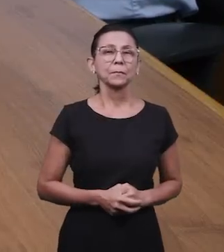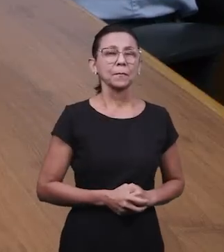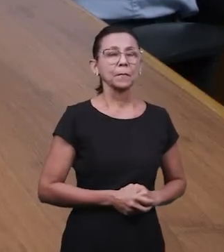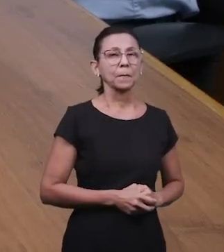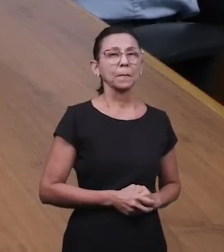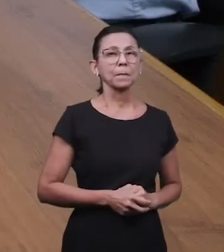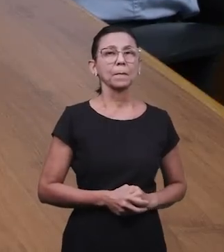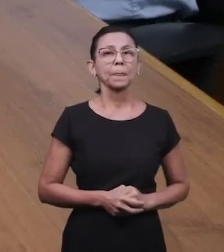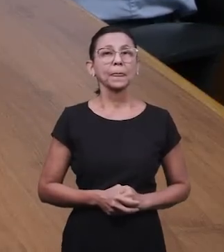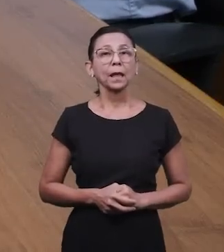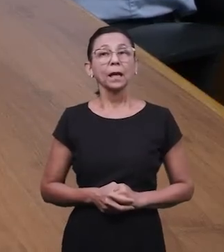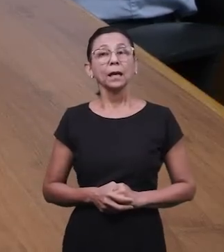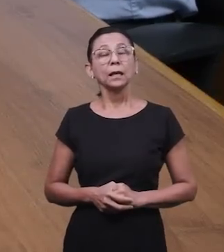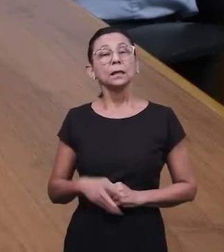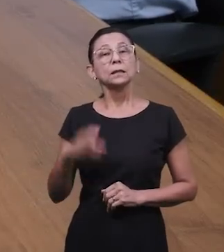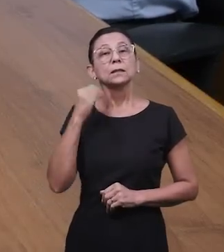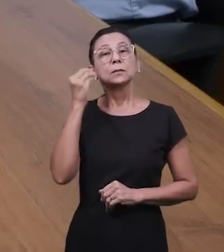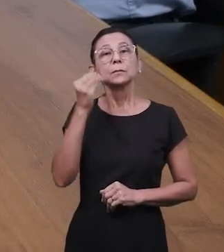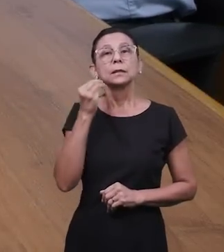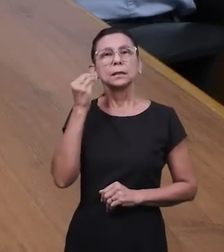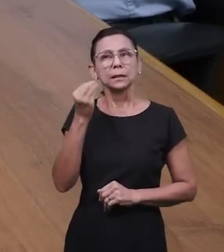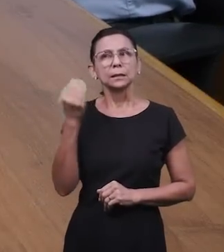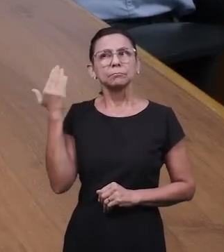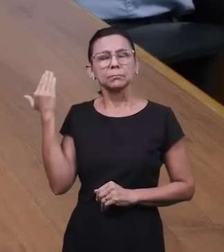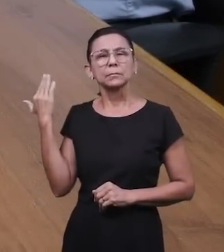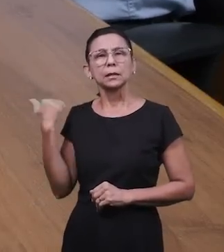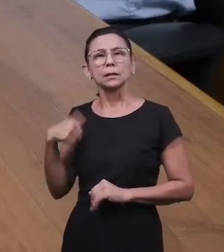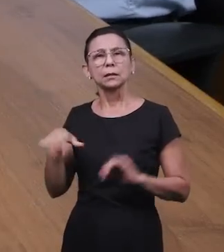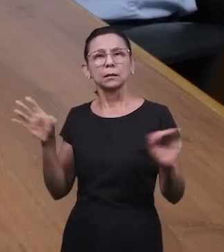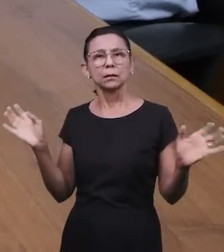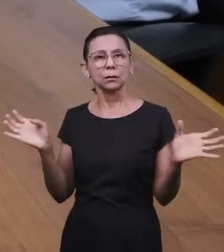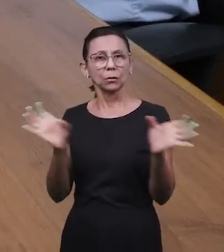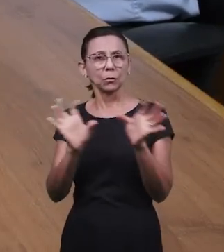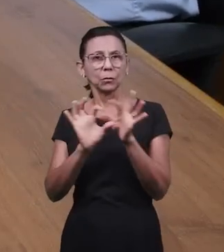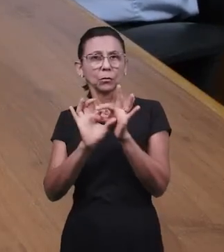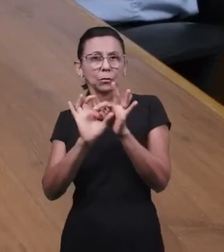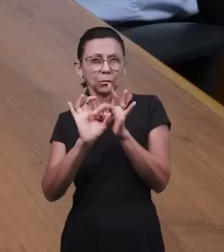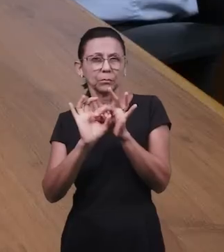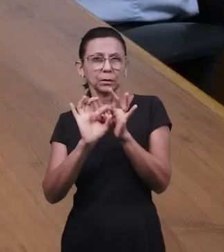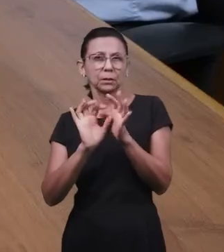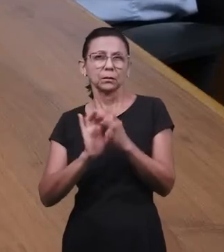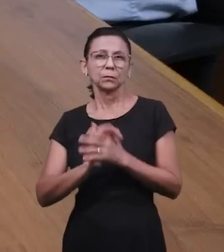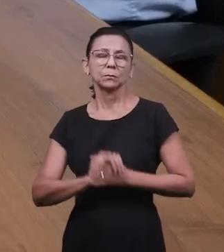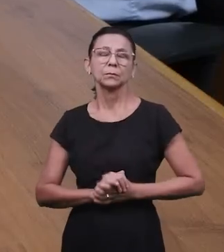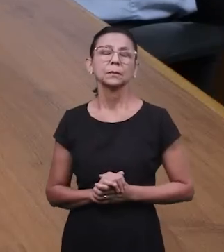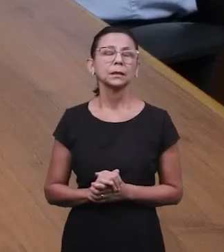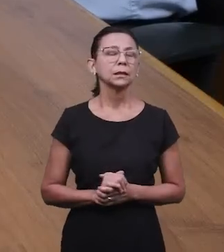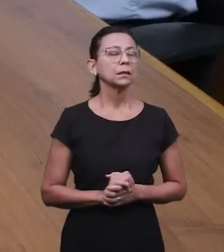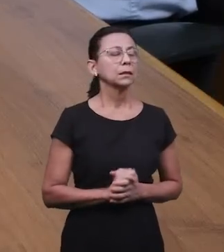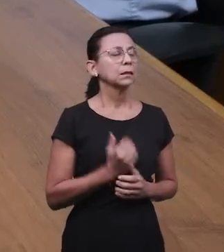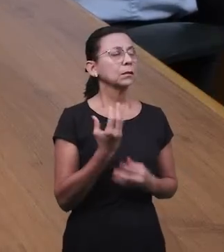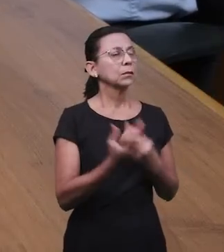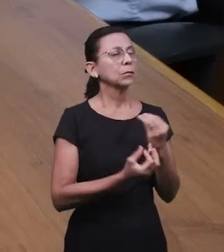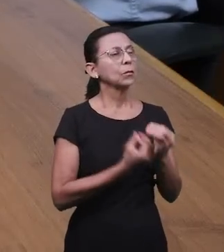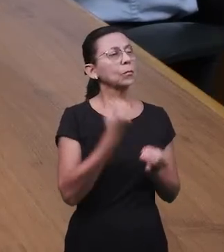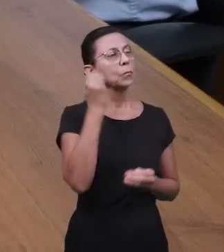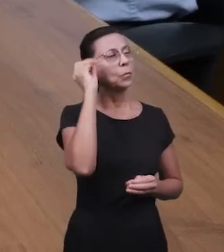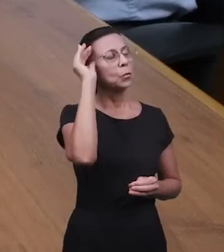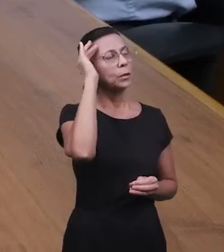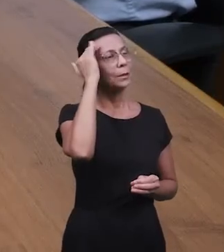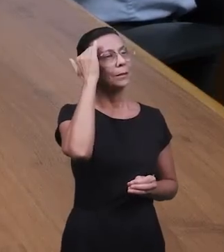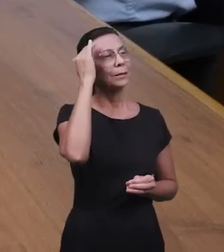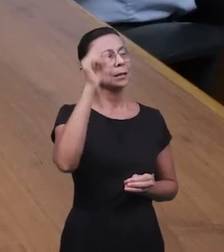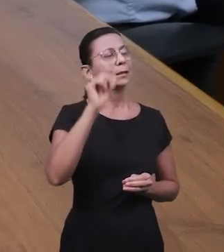das experiências da igreja primitiva era a comunhão. Essa expressão já estava ali no início da igreja. Como é que a gente pode